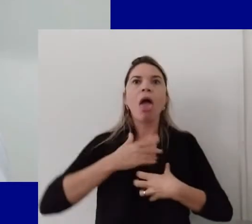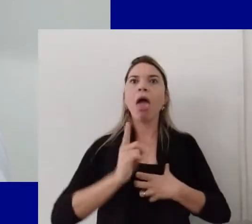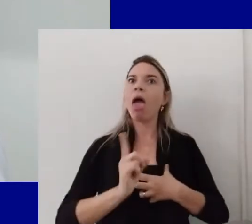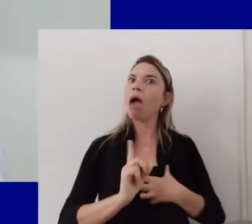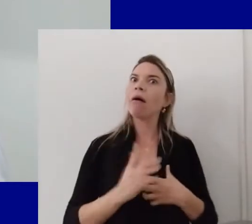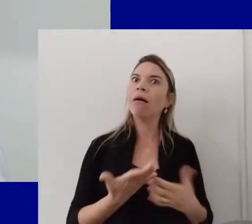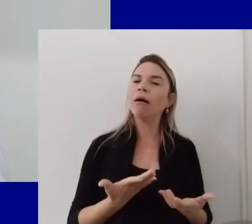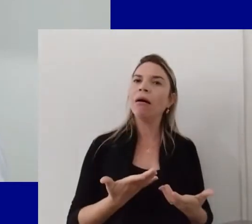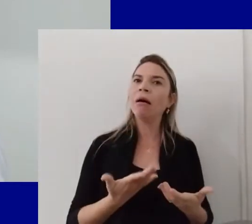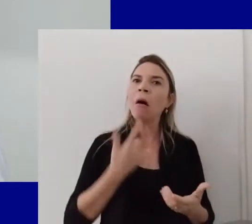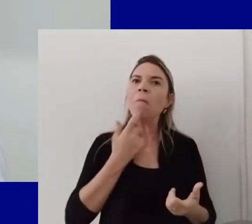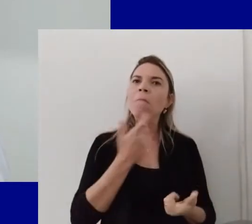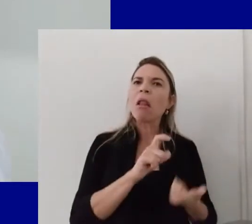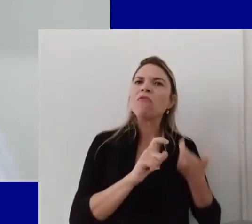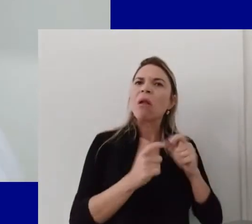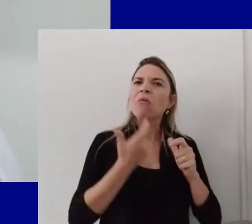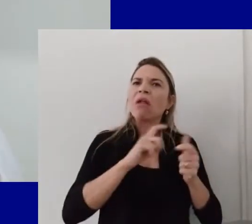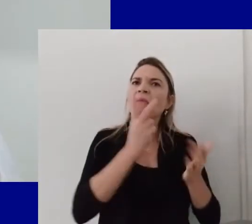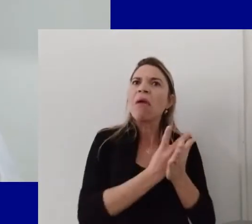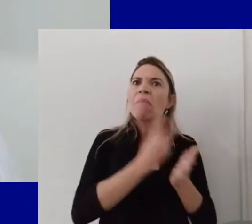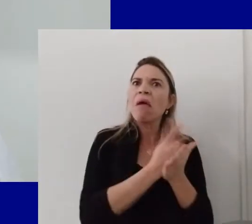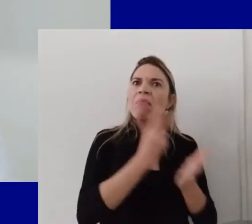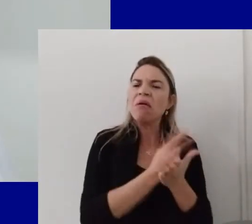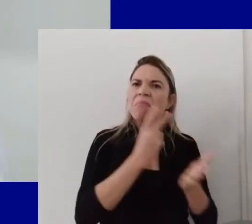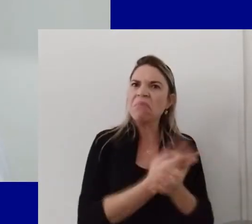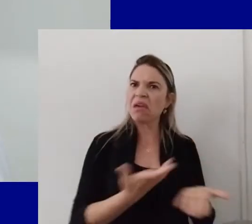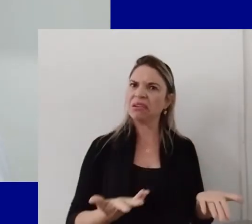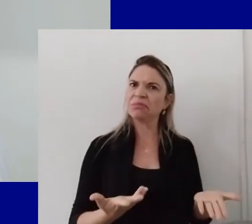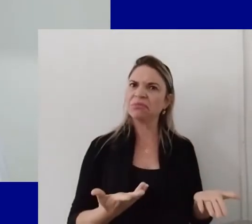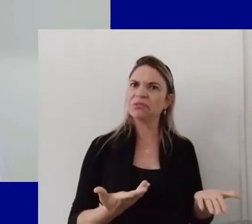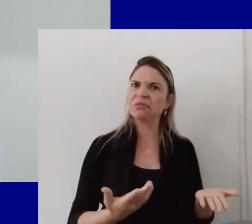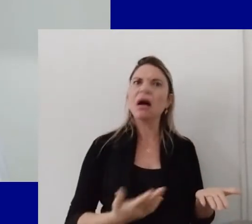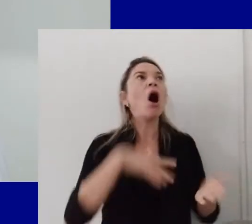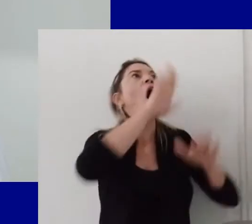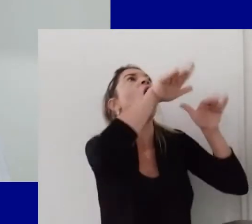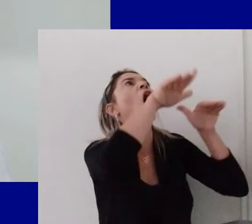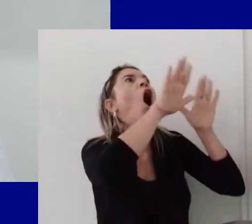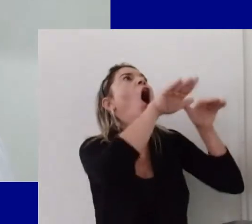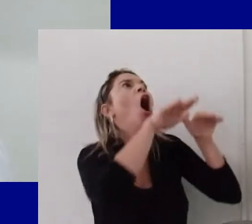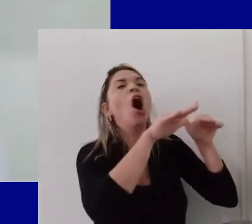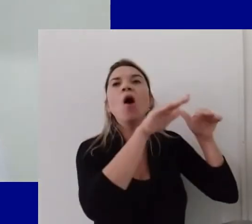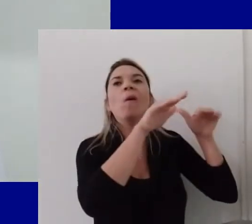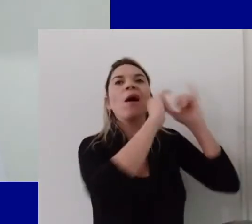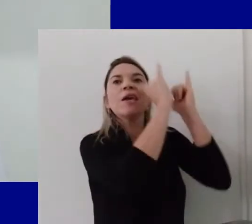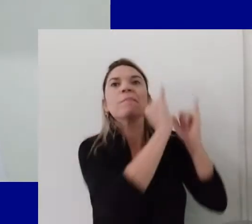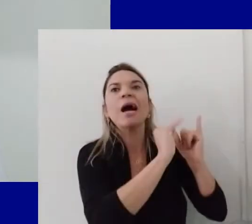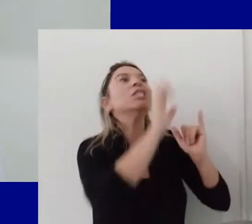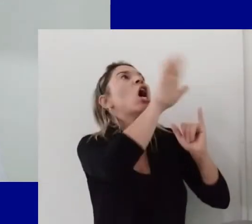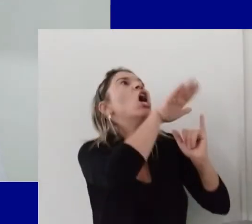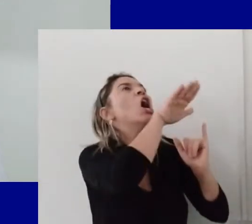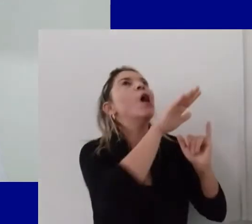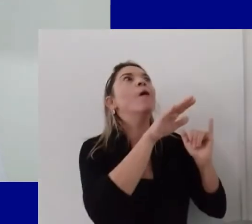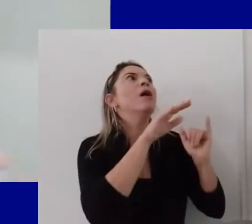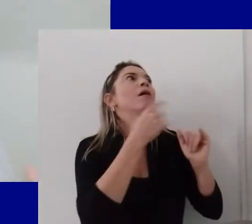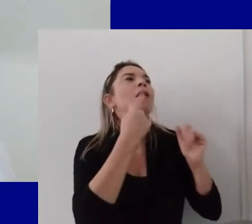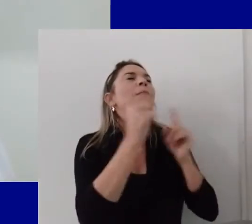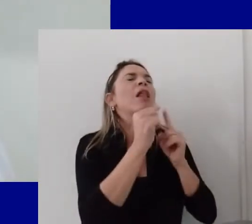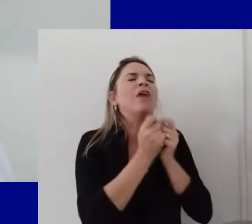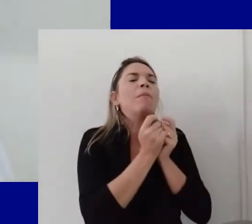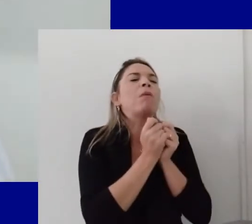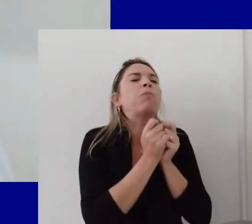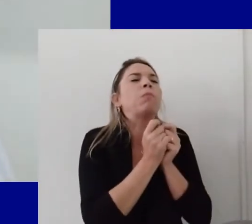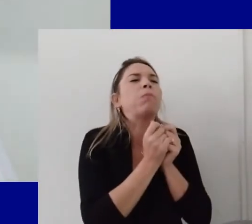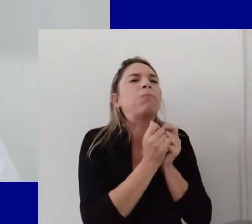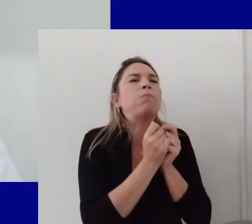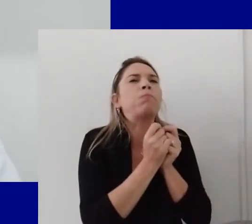dos deuses e então usasse os recursos que tinha à disposição para manipular o sagrado. Isso é